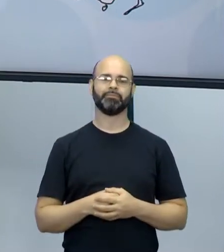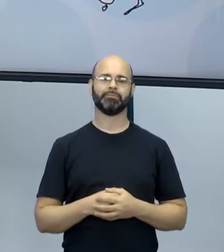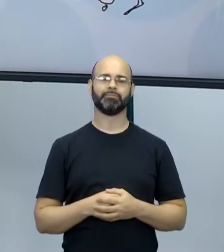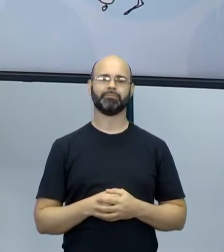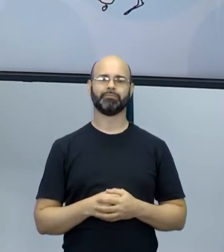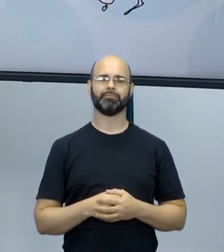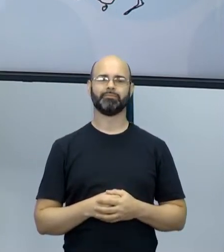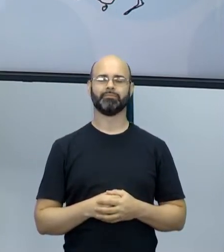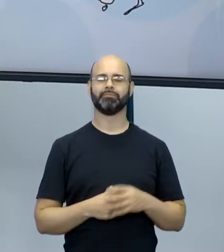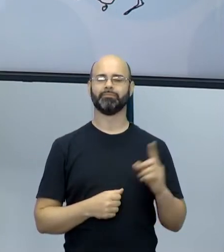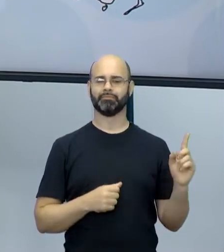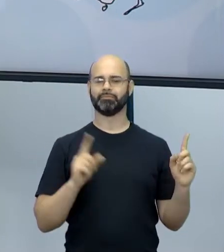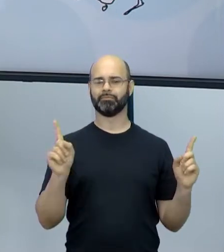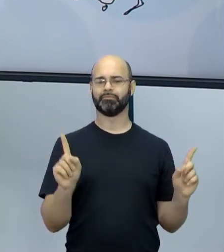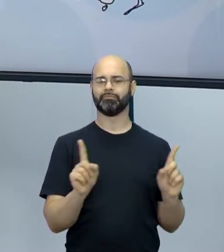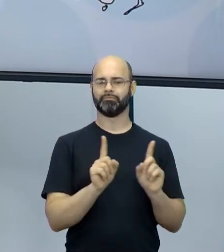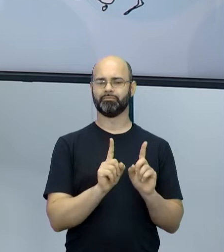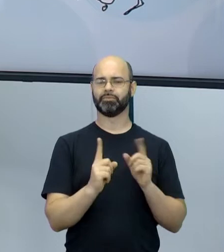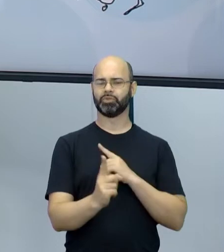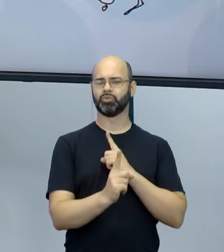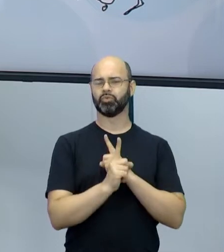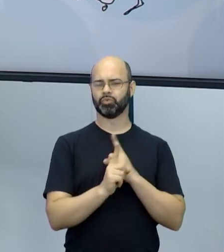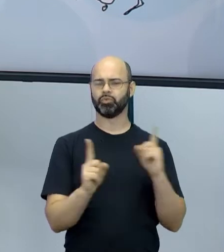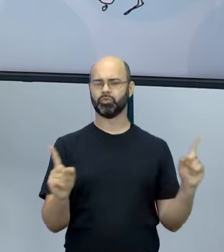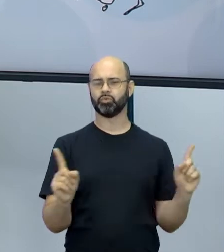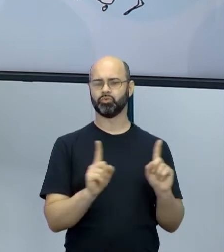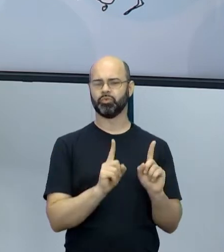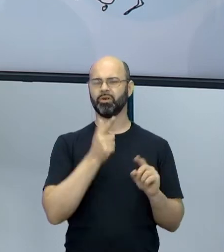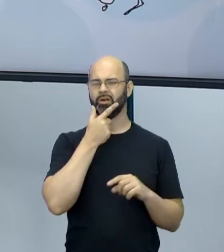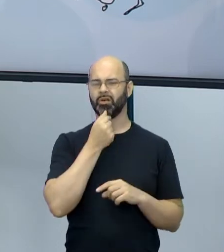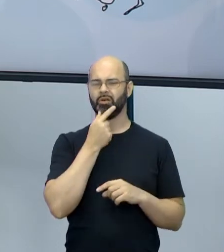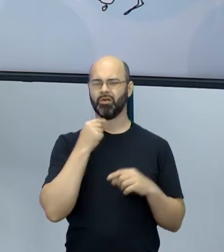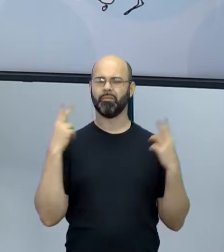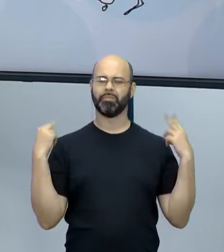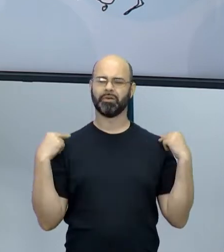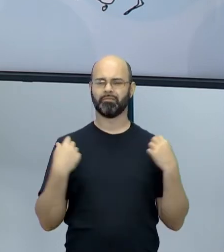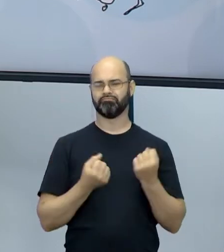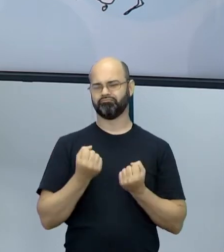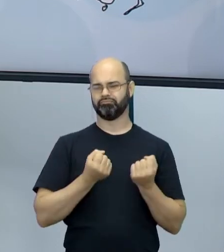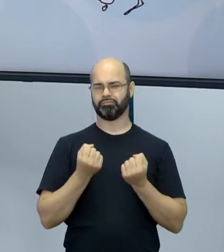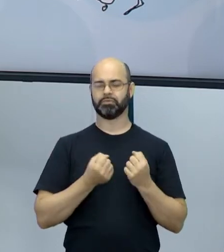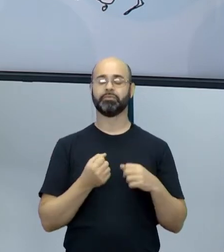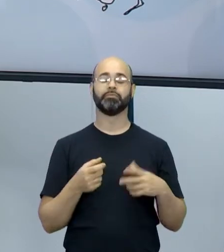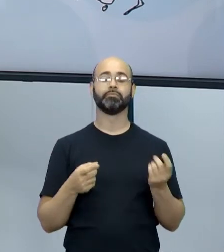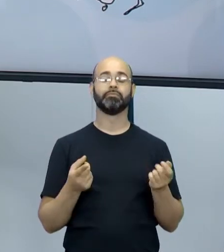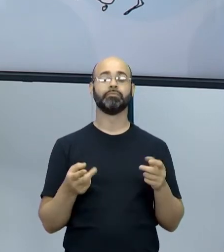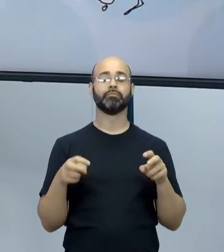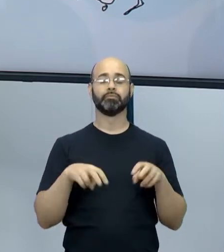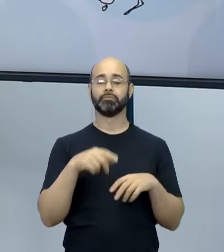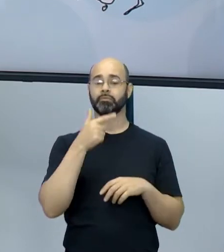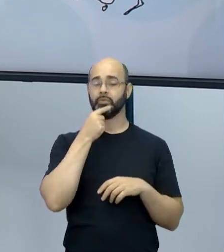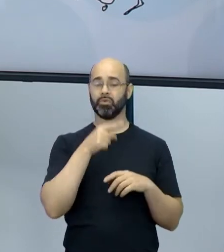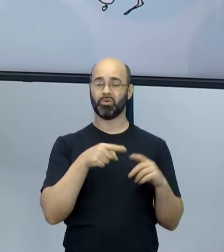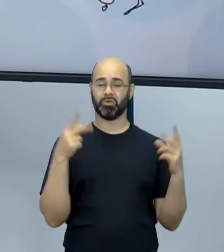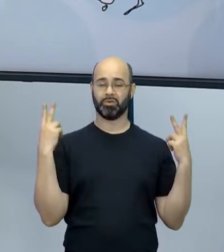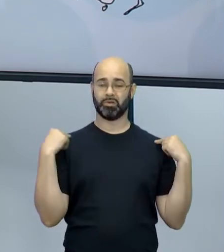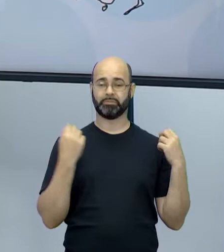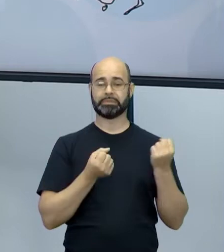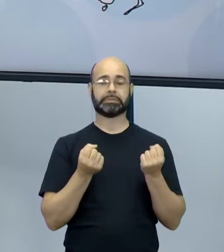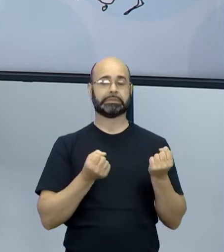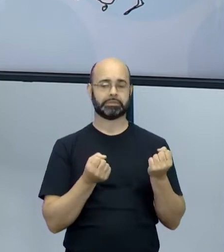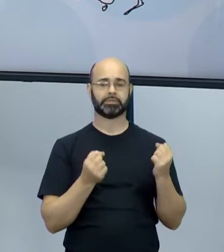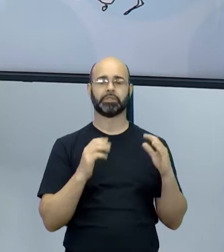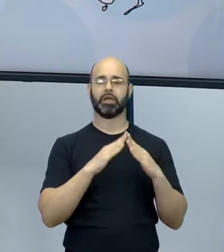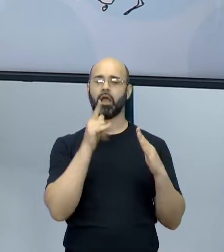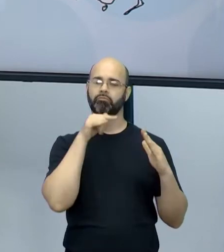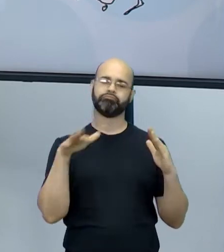o rapaz encontrou o rico, né, acho que o motorista de táxi, e o motorista de táxi estava ferrado, porque a casa dele foi